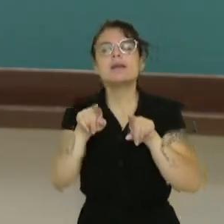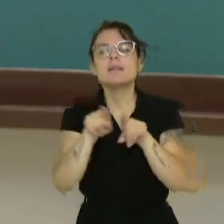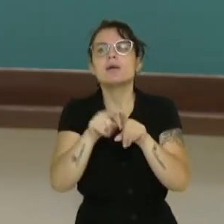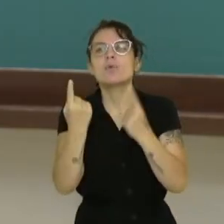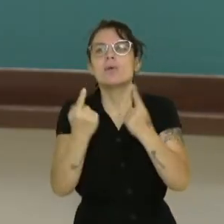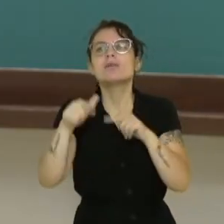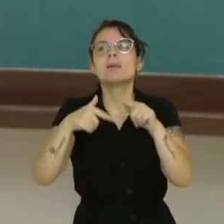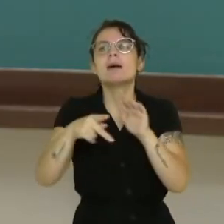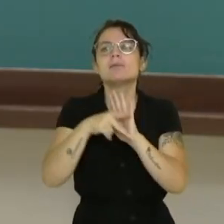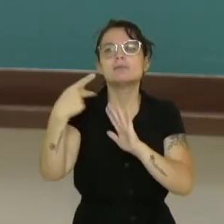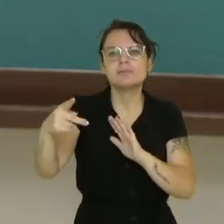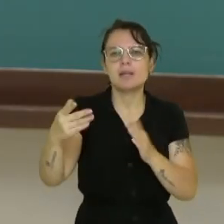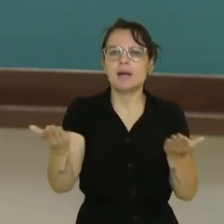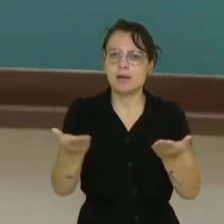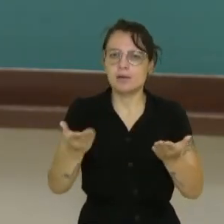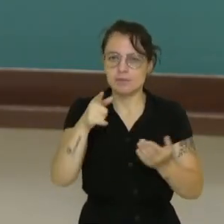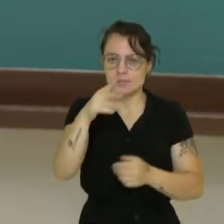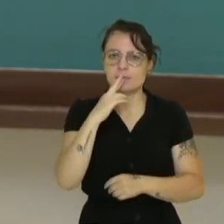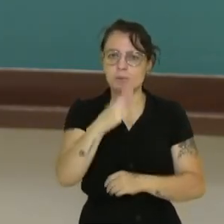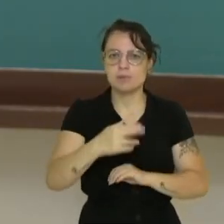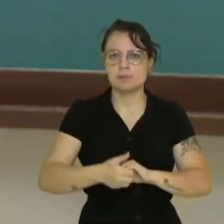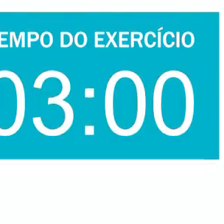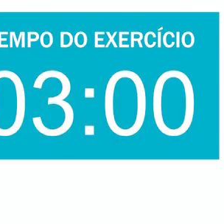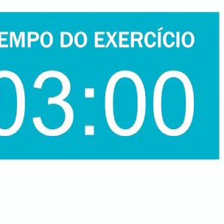FMI, afinal? Agora é com vocês.